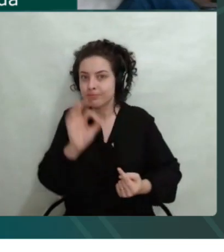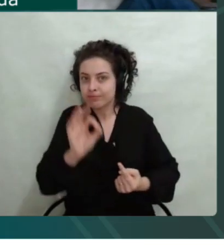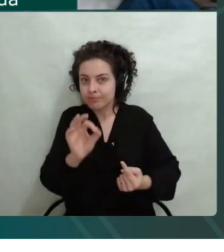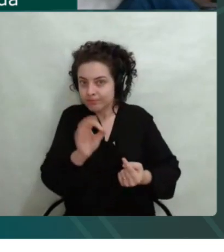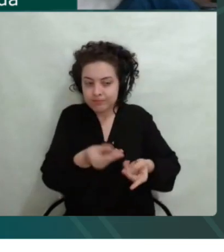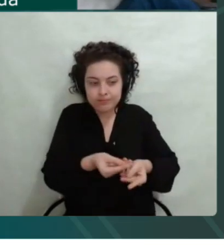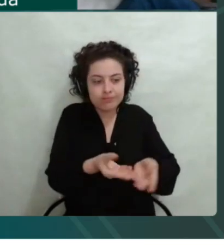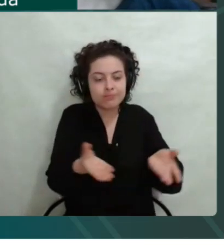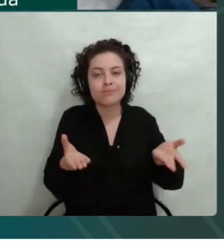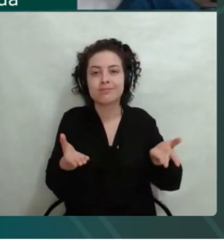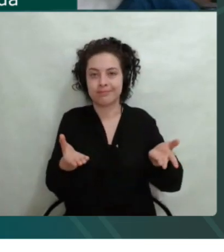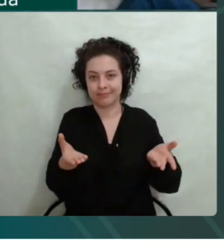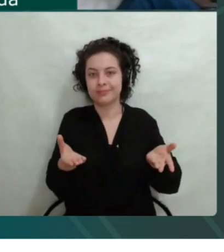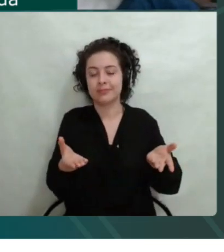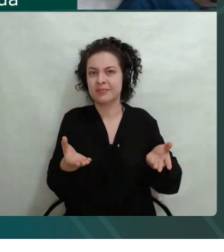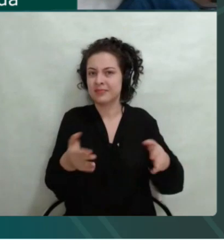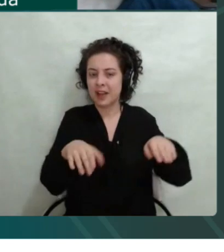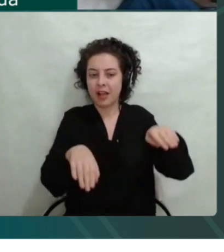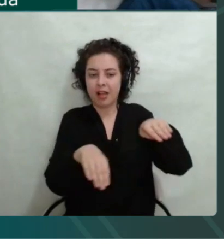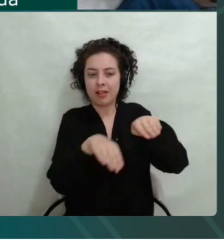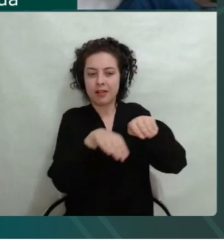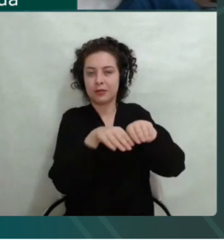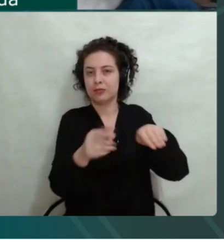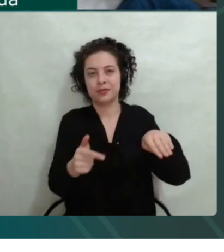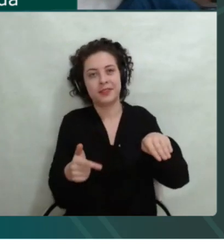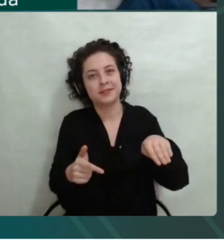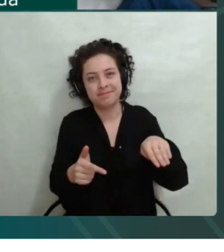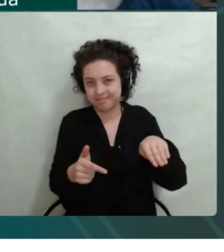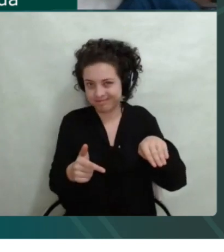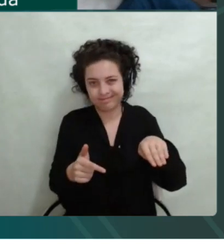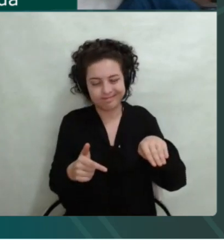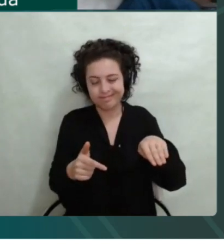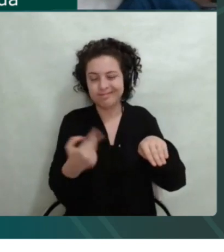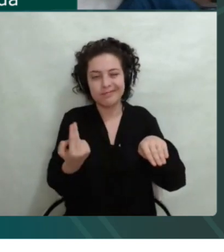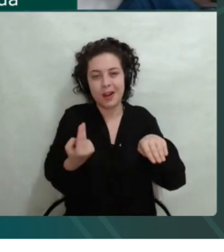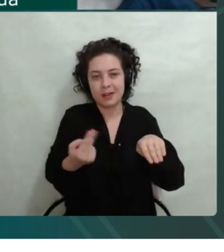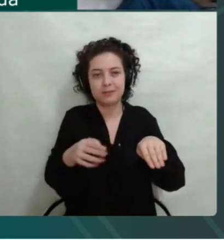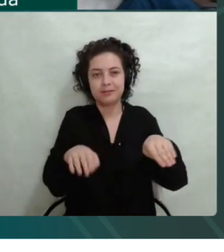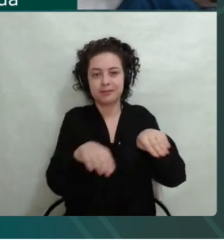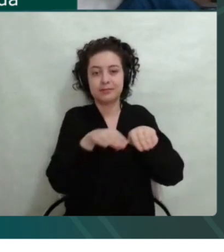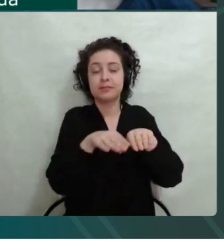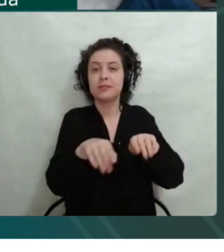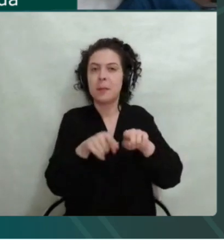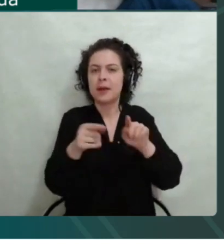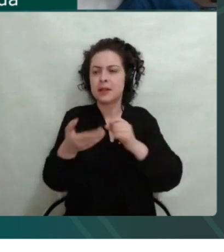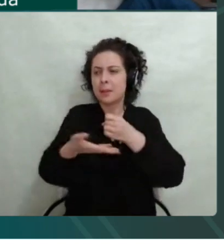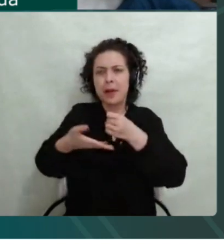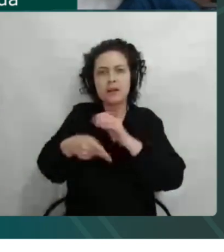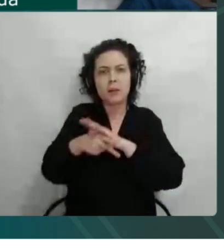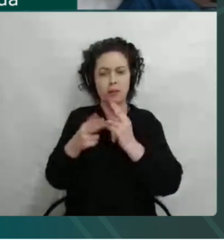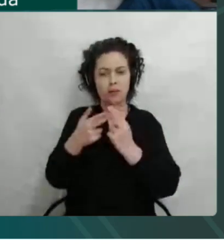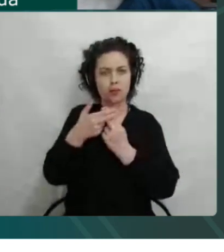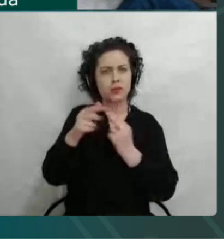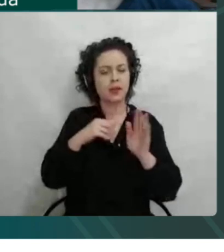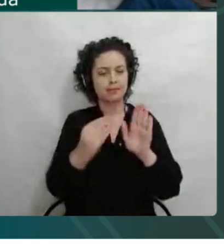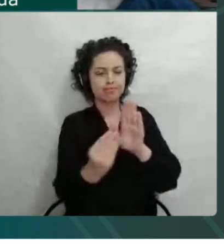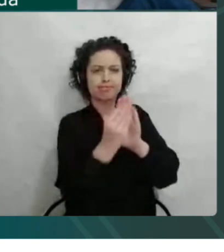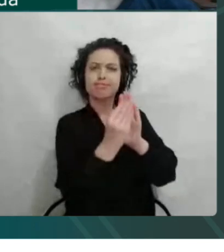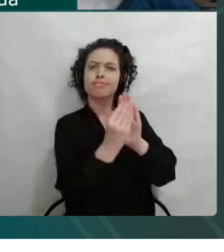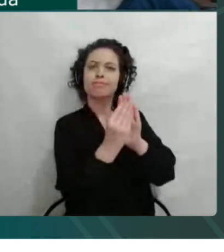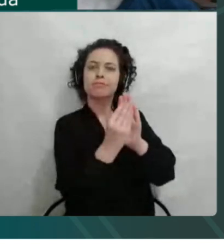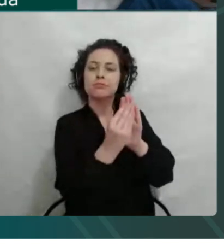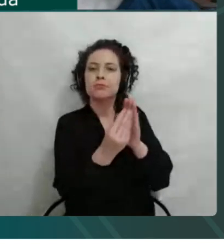à equidade, que é uma das possibilidades, uma das diretrizes do SUS. Porque para isto precisa não só